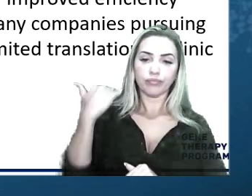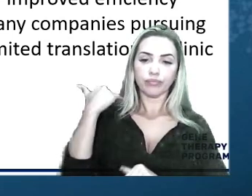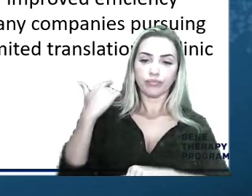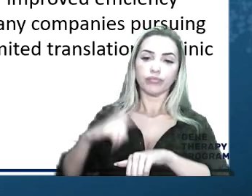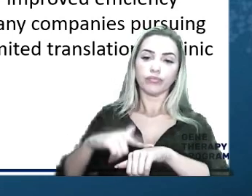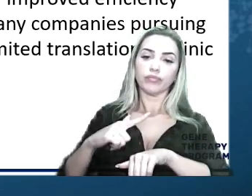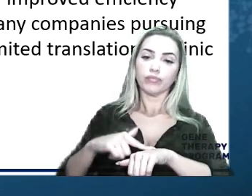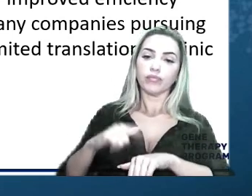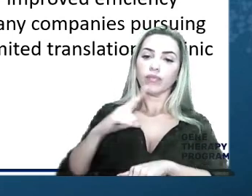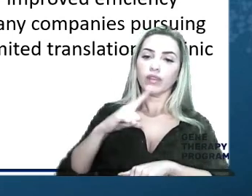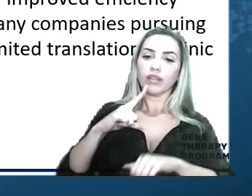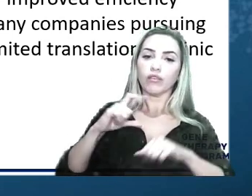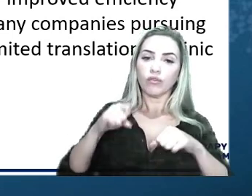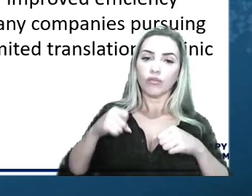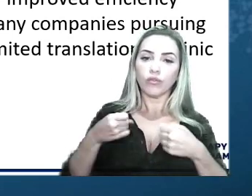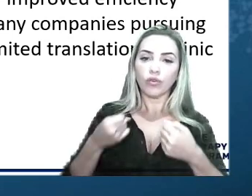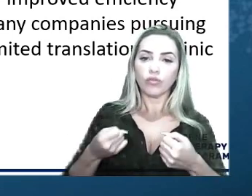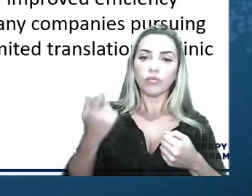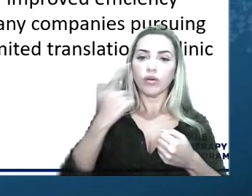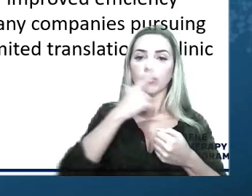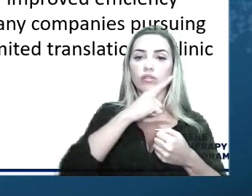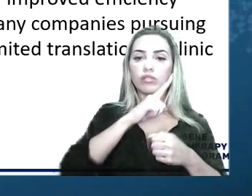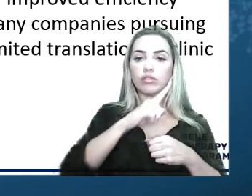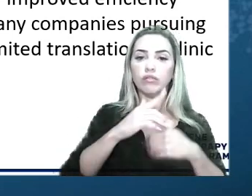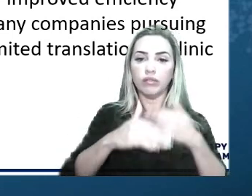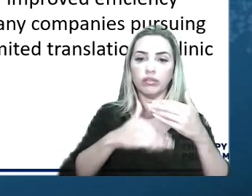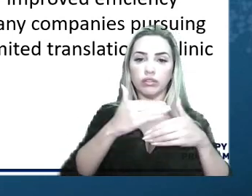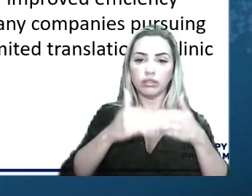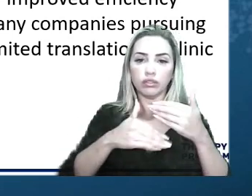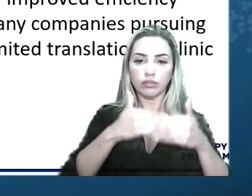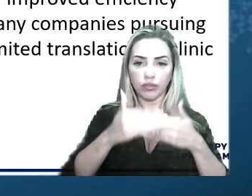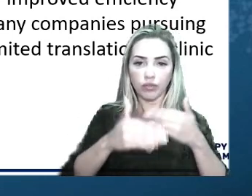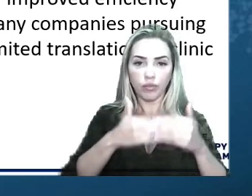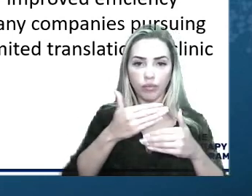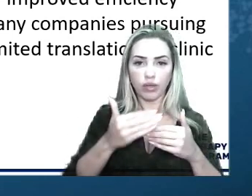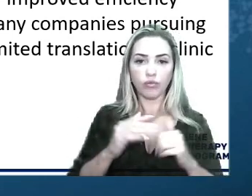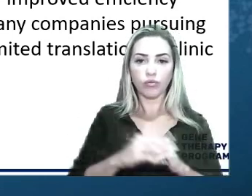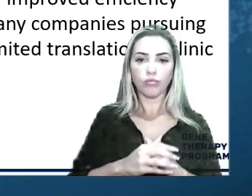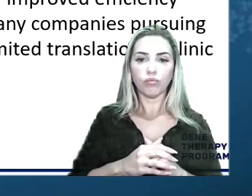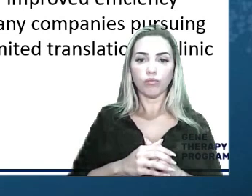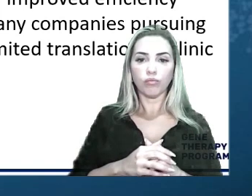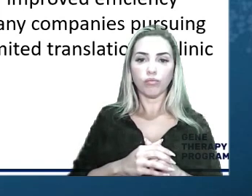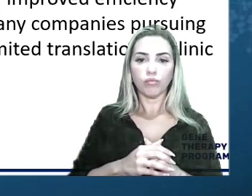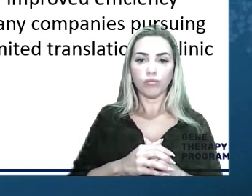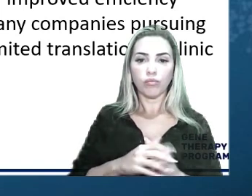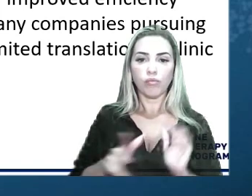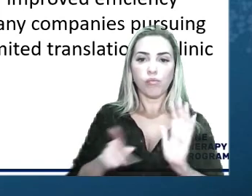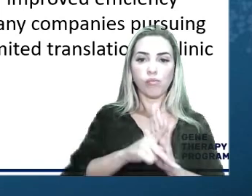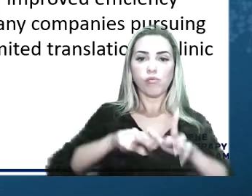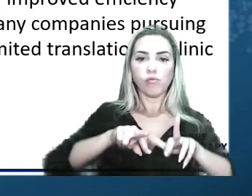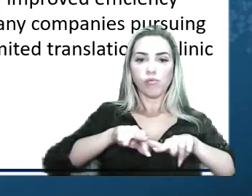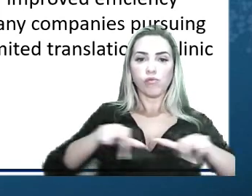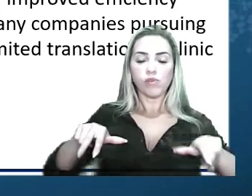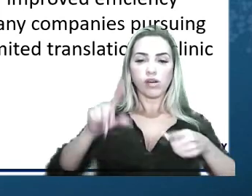houve esforços para o desenvolvimento de